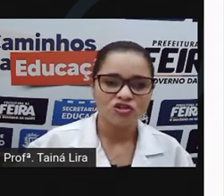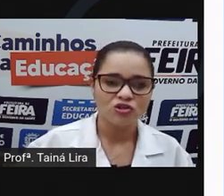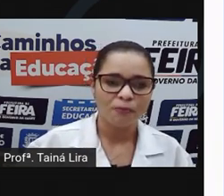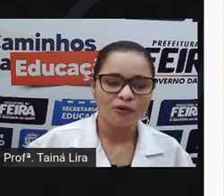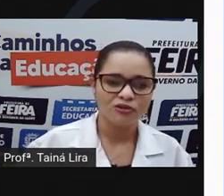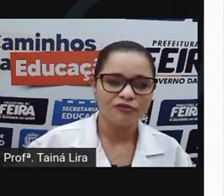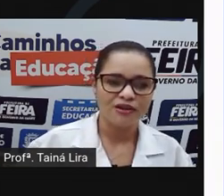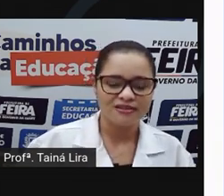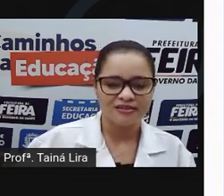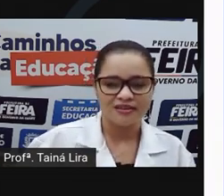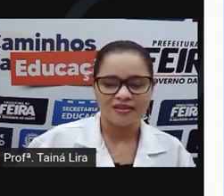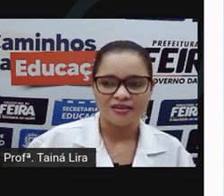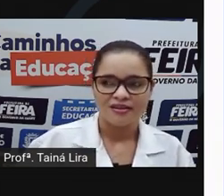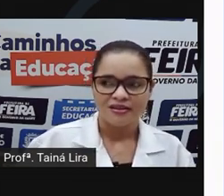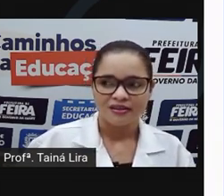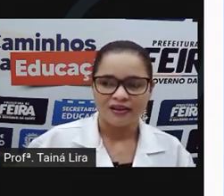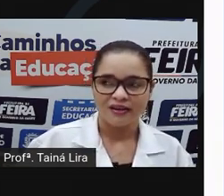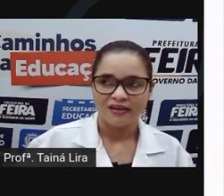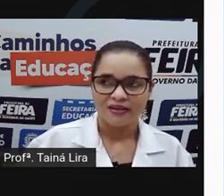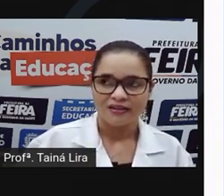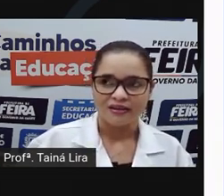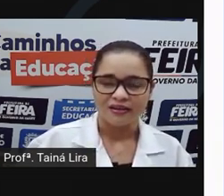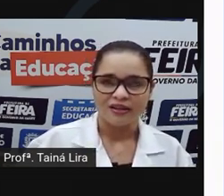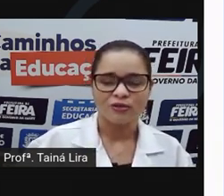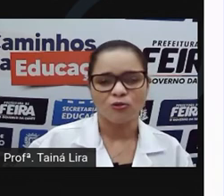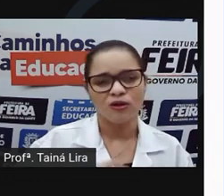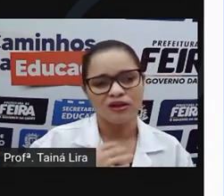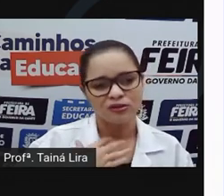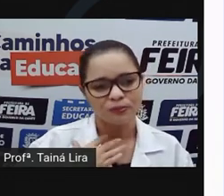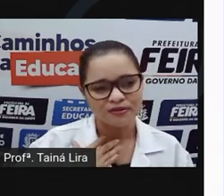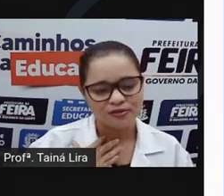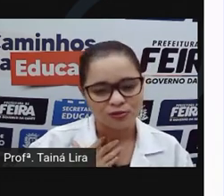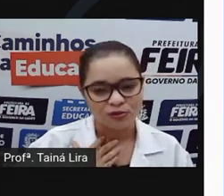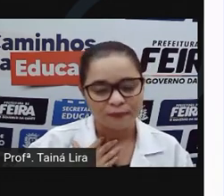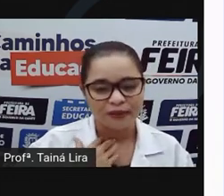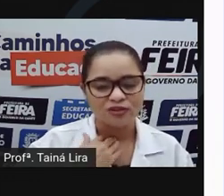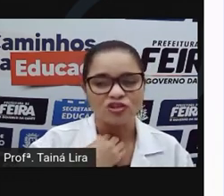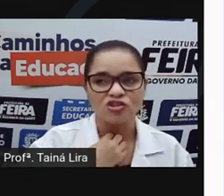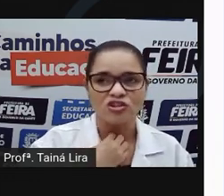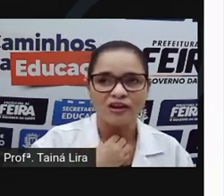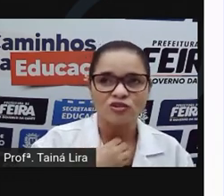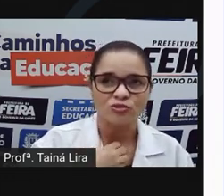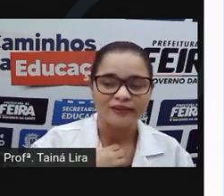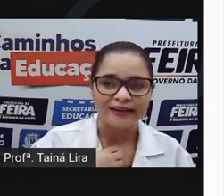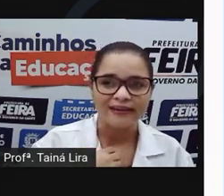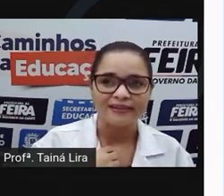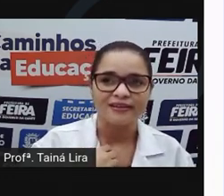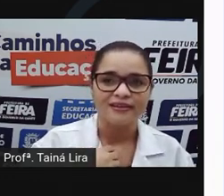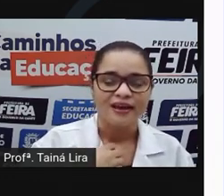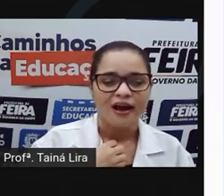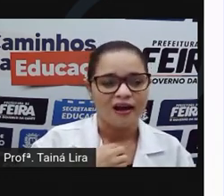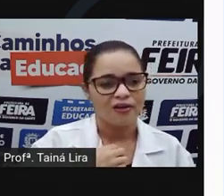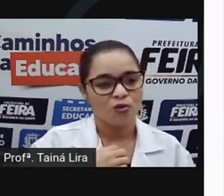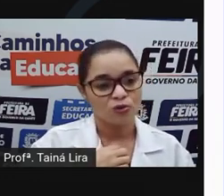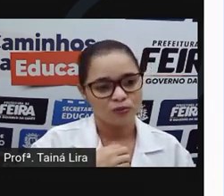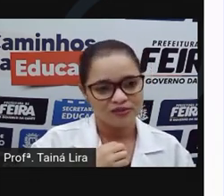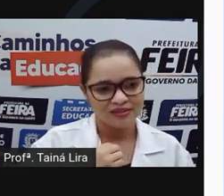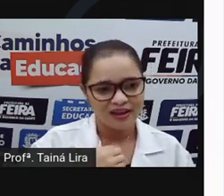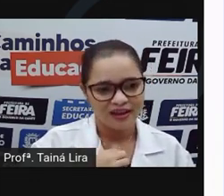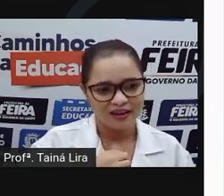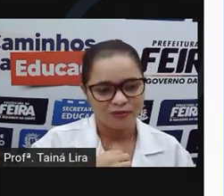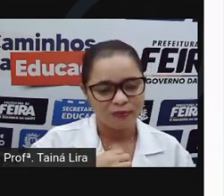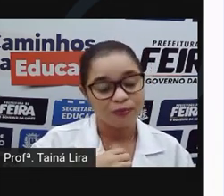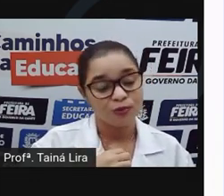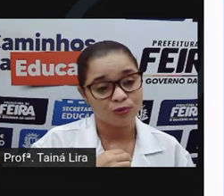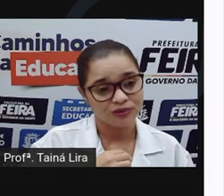que é que a gente pode fazer, né, enquanto pessoa, para a gente ajudar aí a